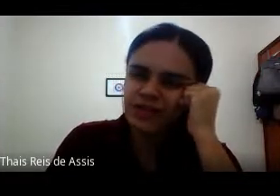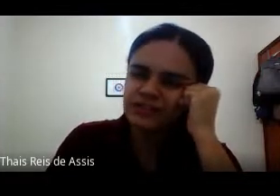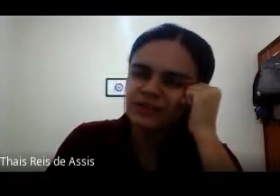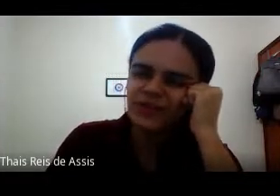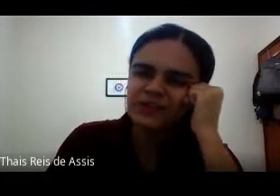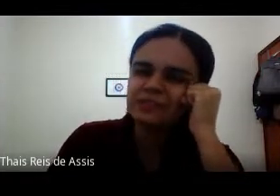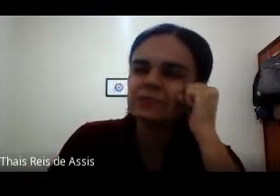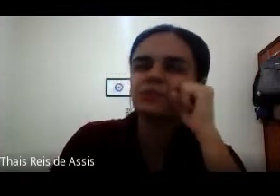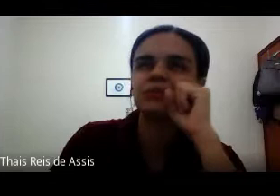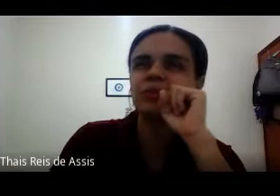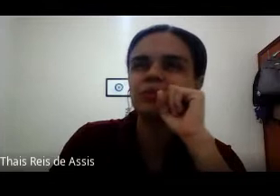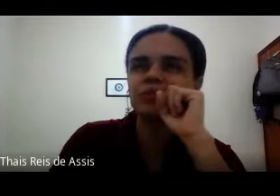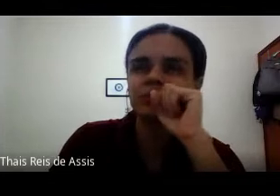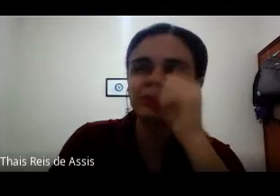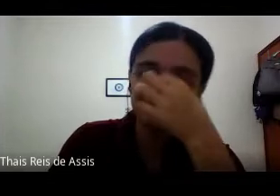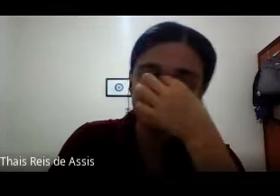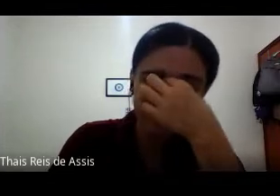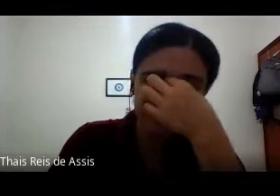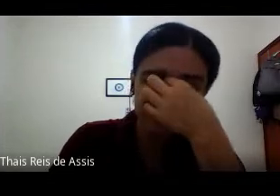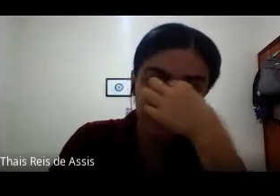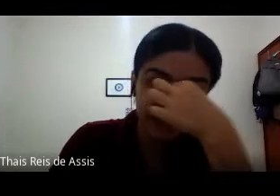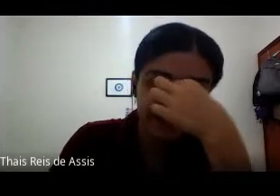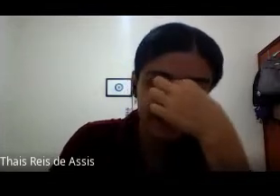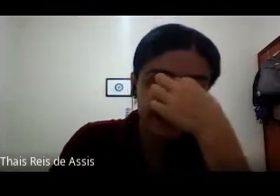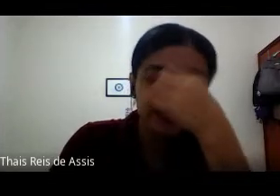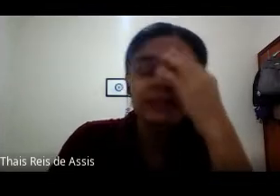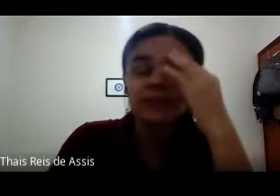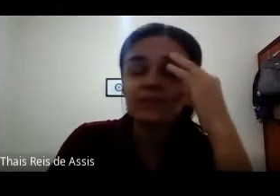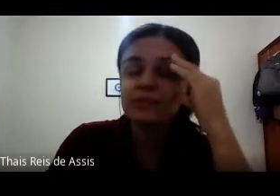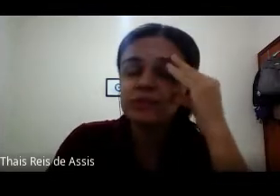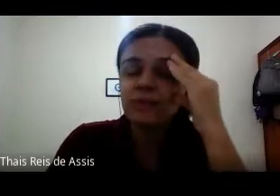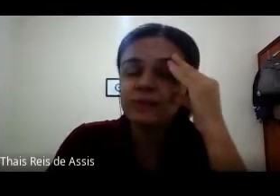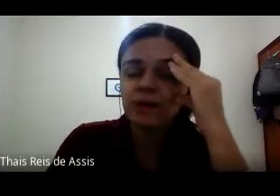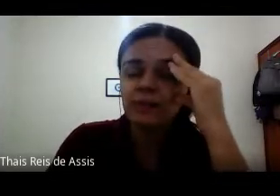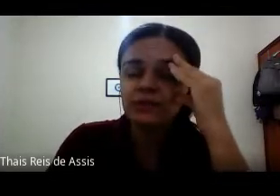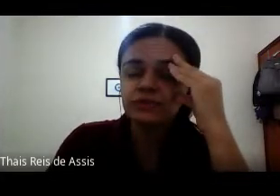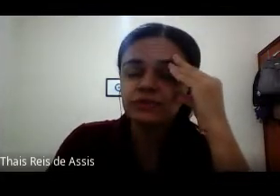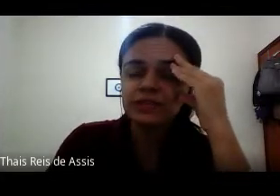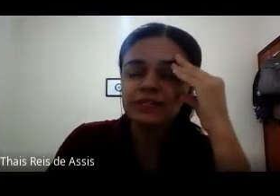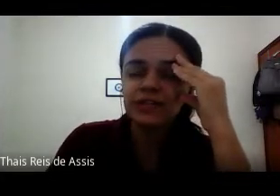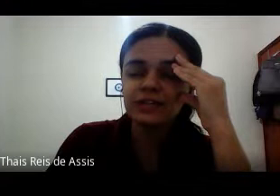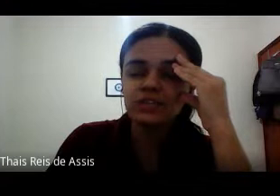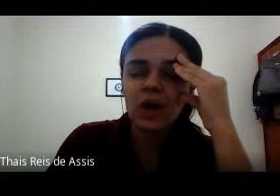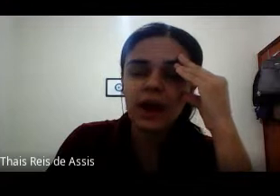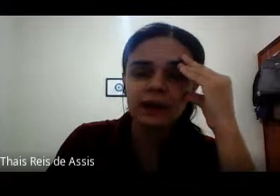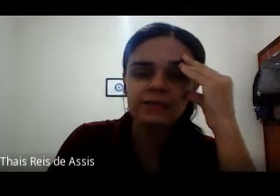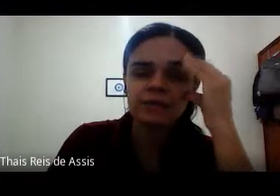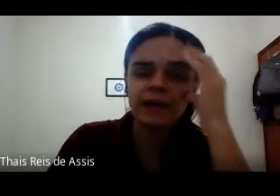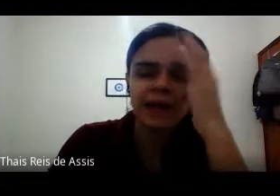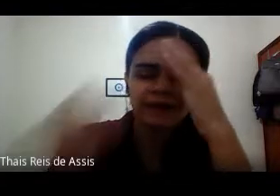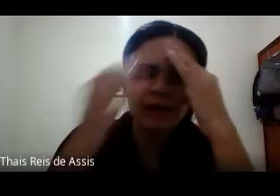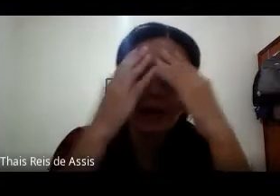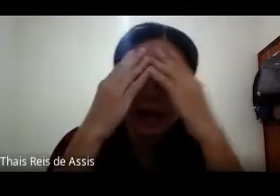senhora, viajando, nossa, essa pessoa é muito boa, muito boa. Na hora que eu chegava na palestra, que eu via a pessoa pessoalmente, eu tinha vontade de sentar e chorar, que a